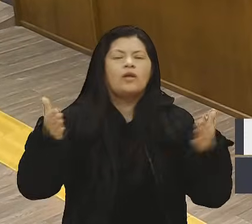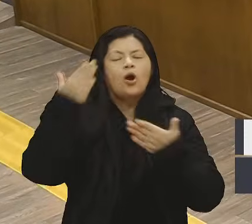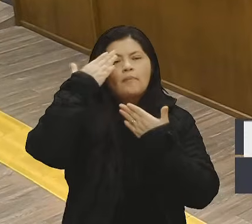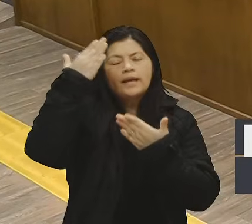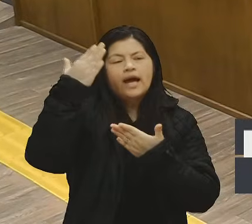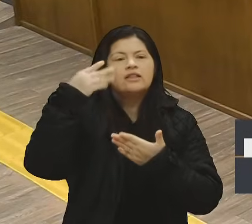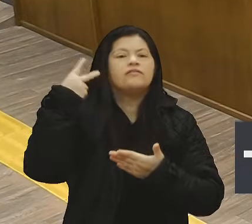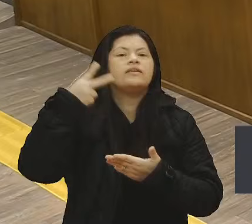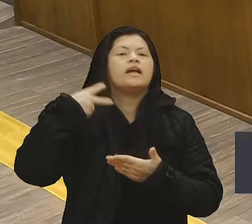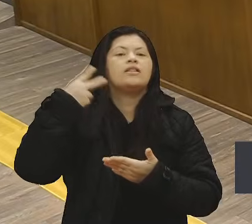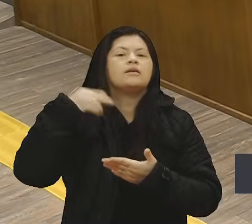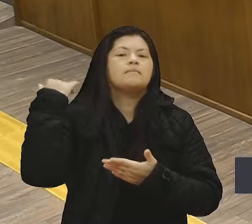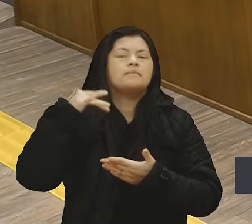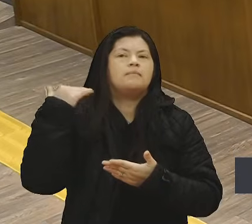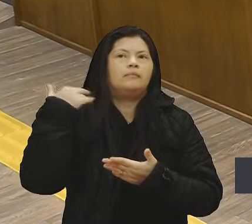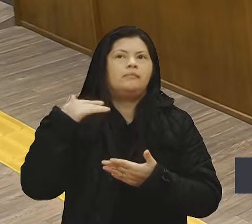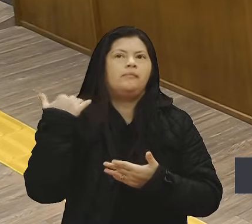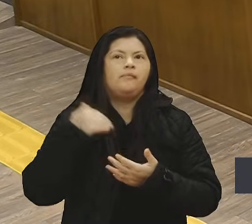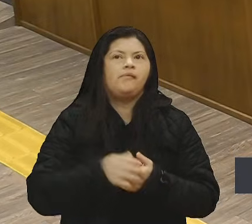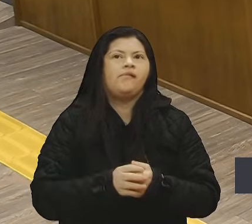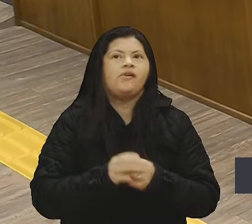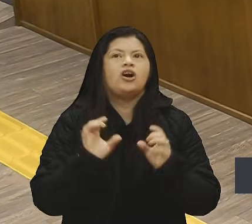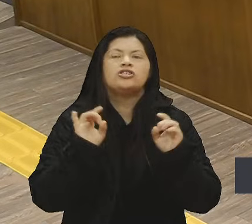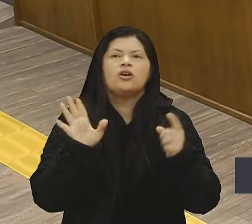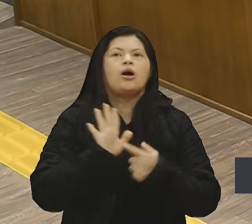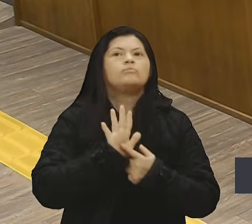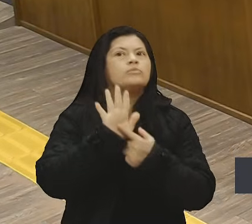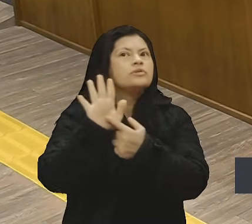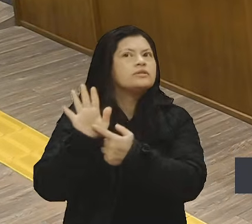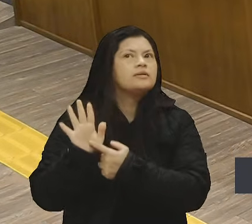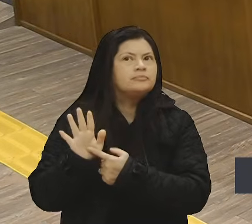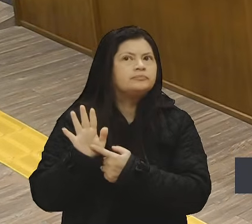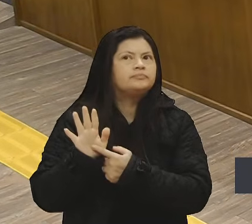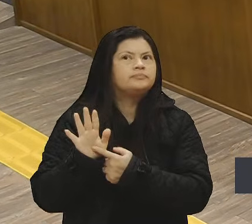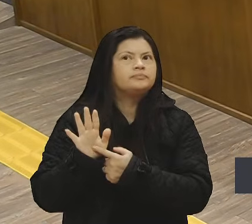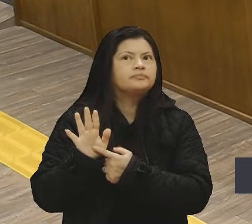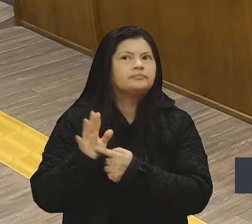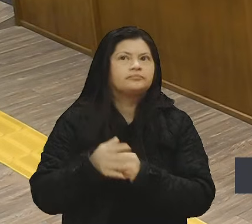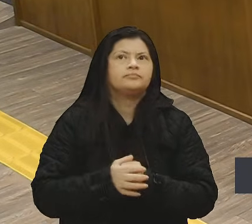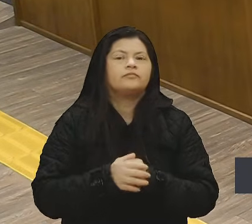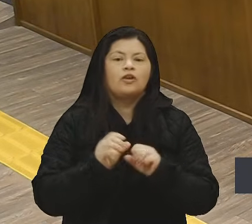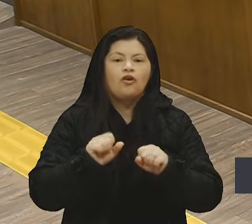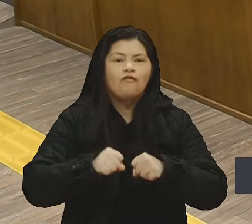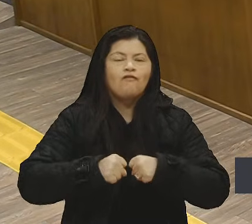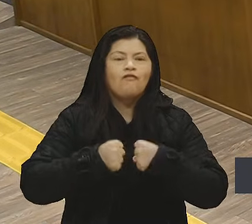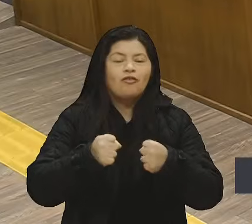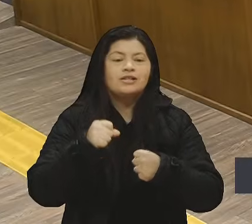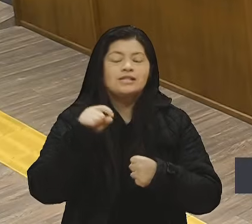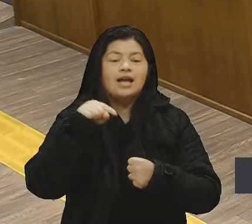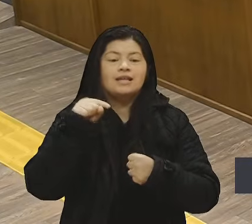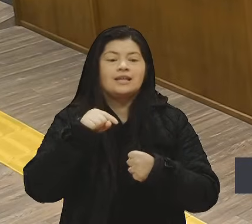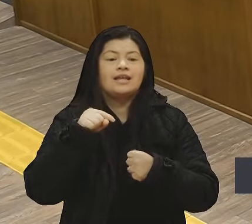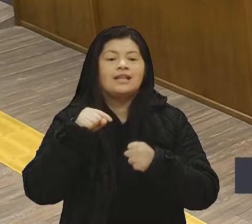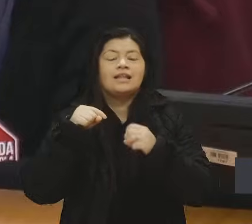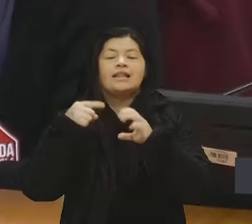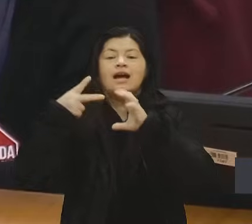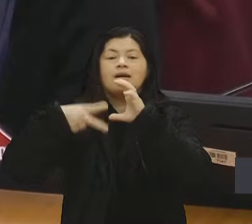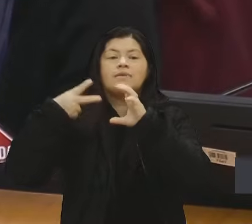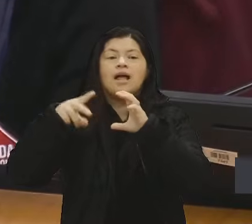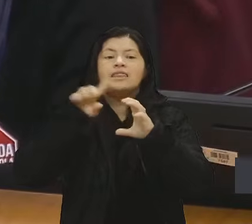vereadora Andressa Marques. Só para destacar, a nossa correlação de força aqui na Câmara, ela não nos